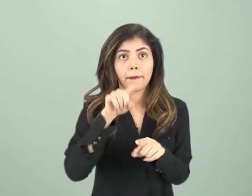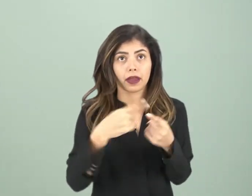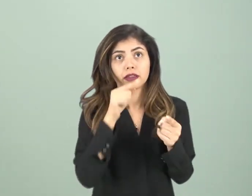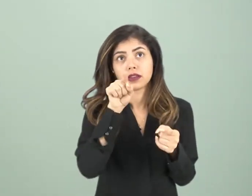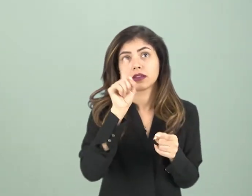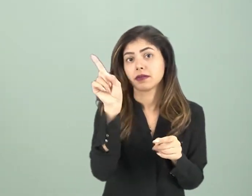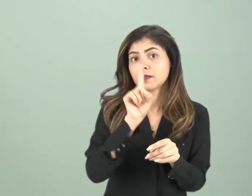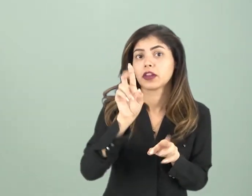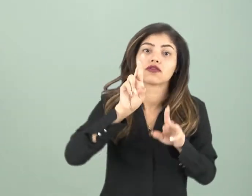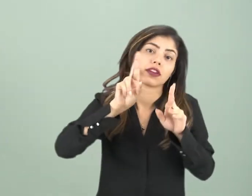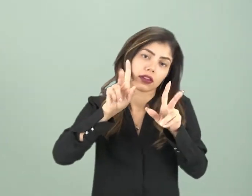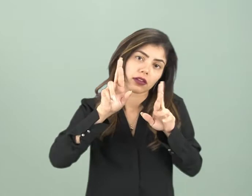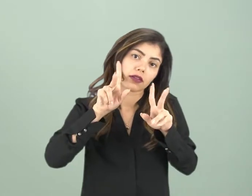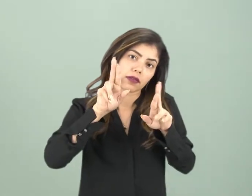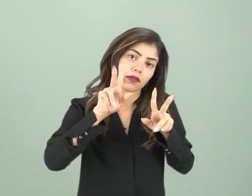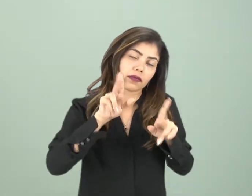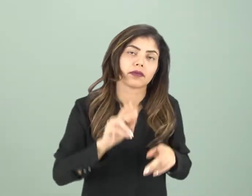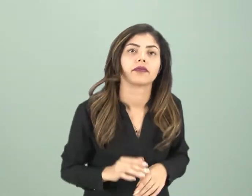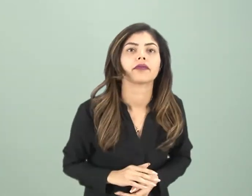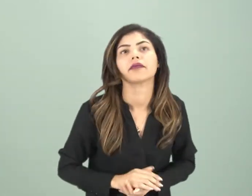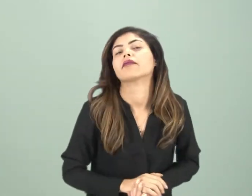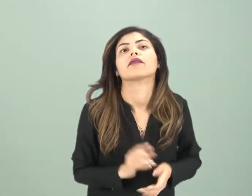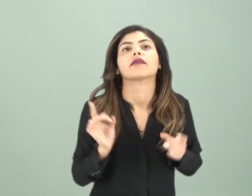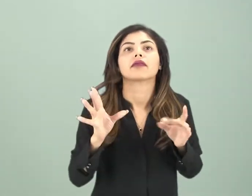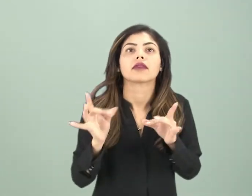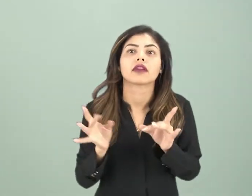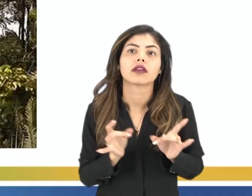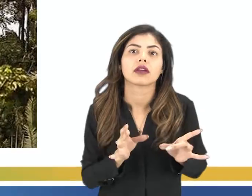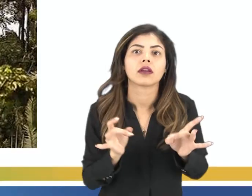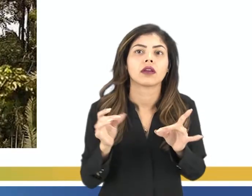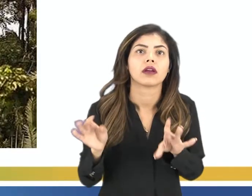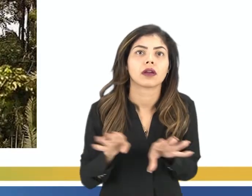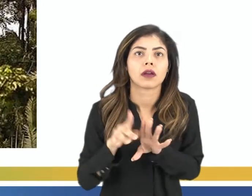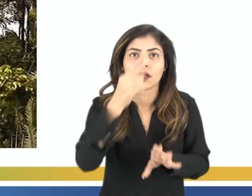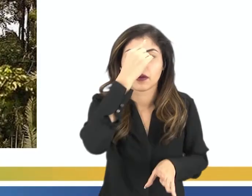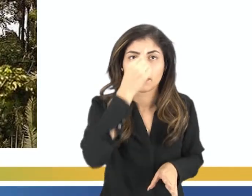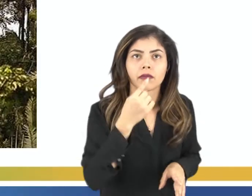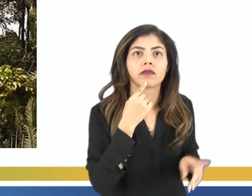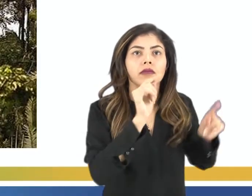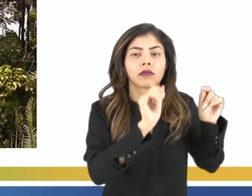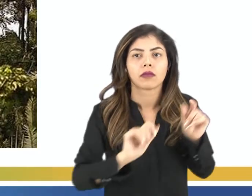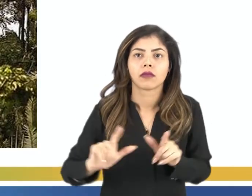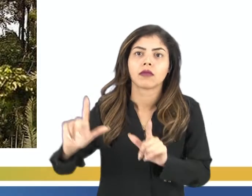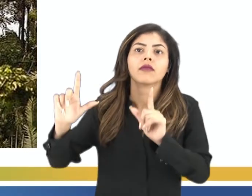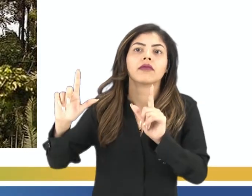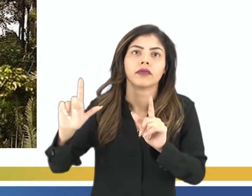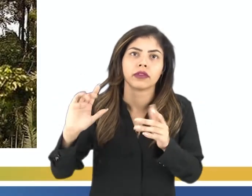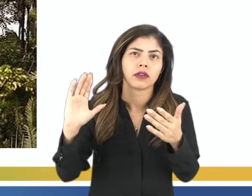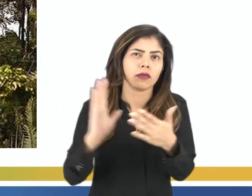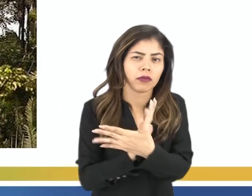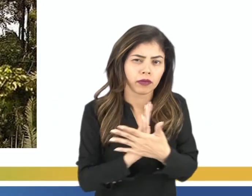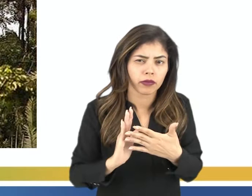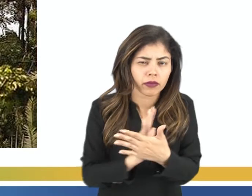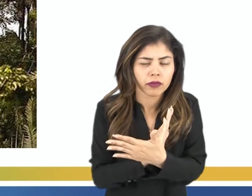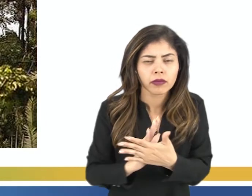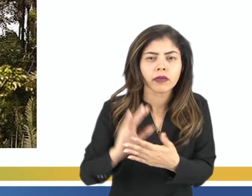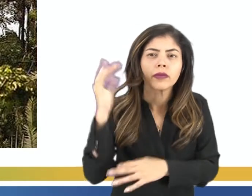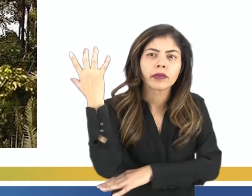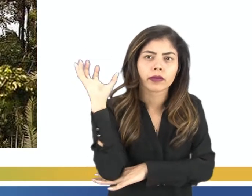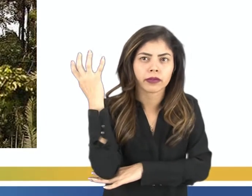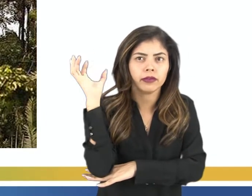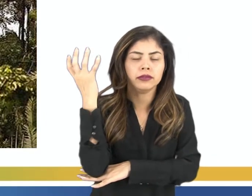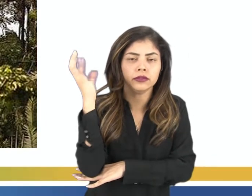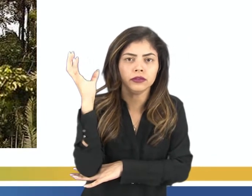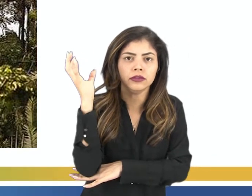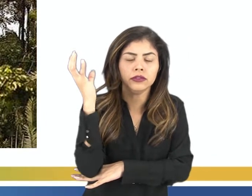óleo, né, para comercializar. Então percebemos que aí através dessa imagem também nós vemos aí algumas palmeiras,